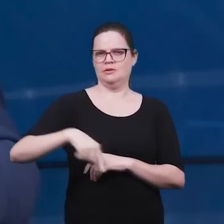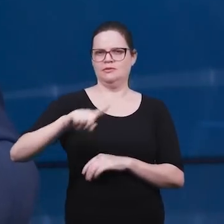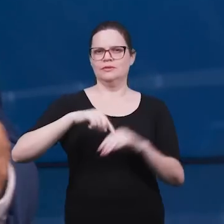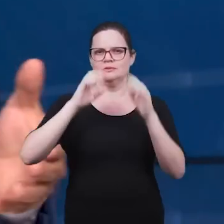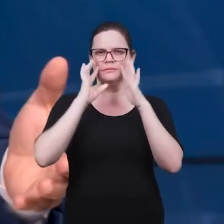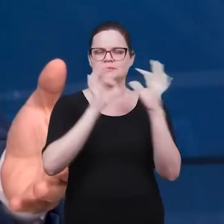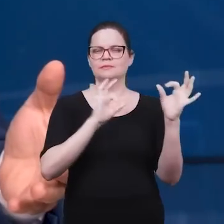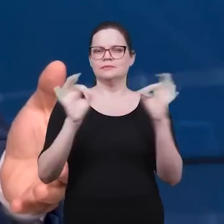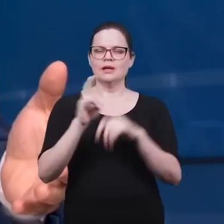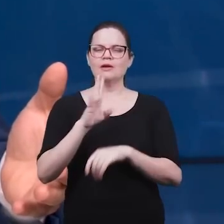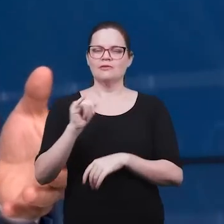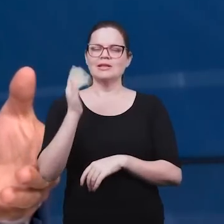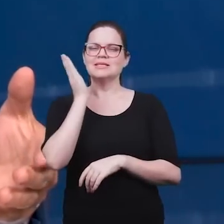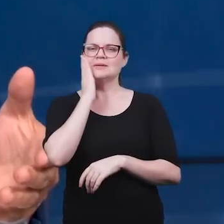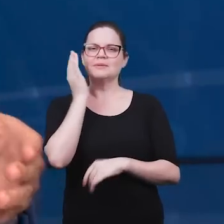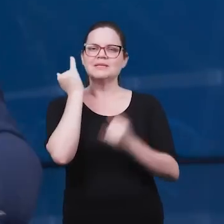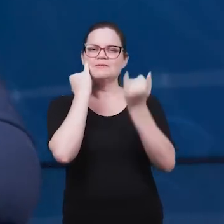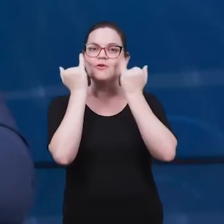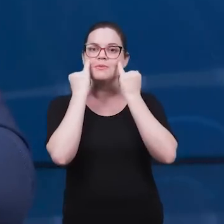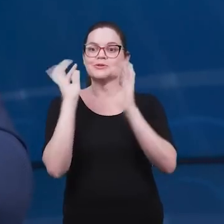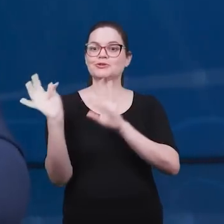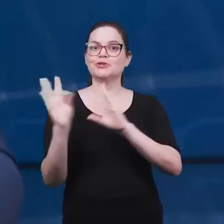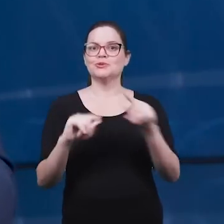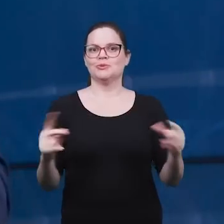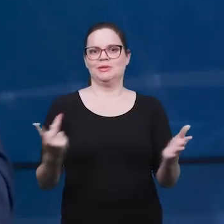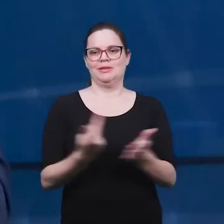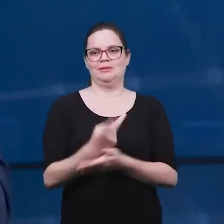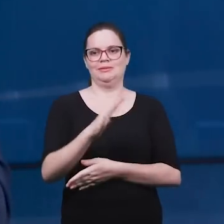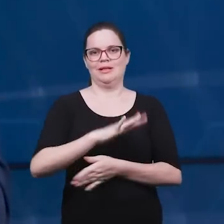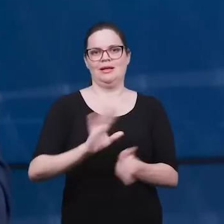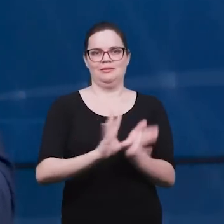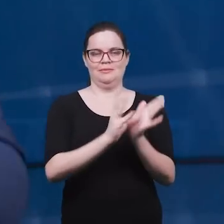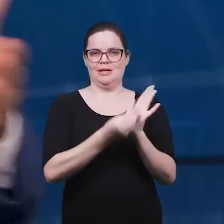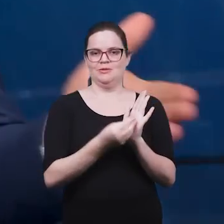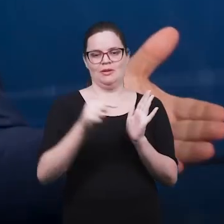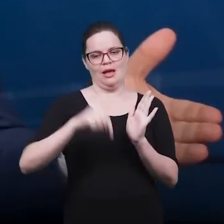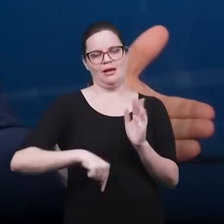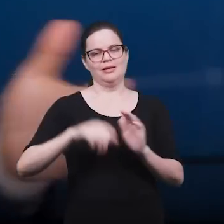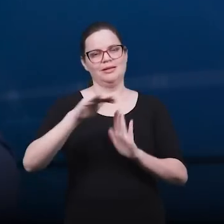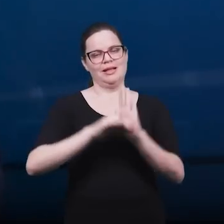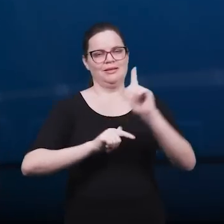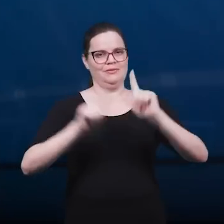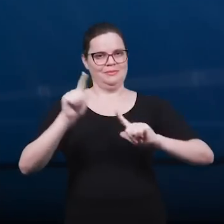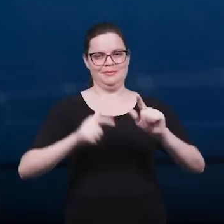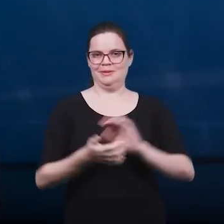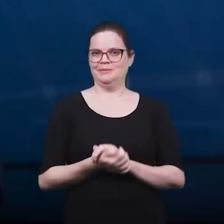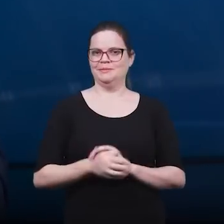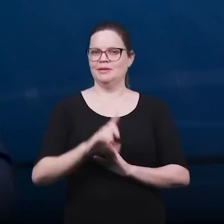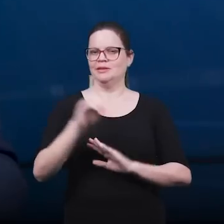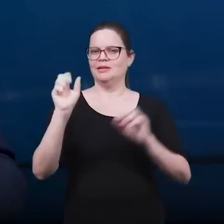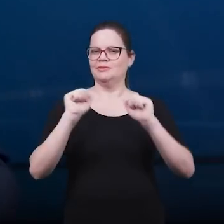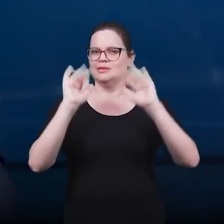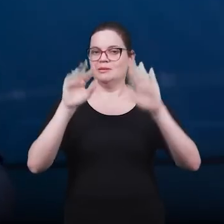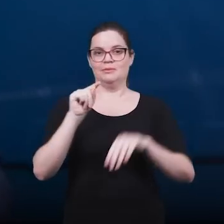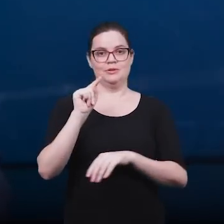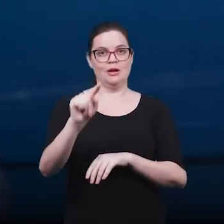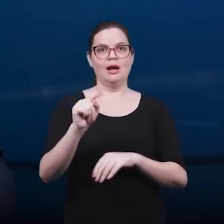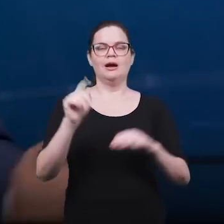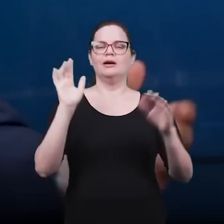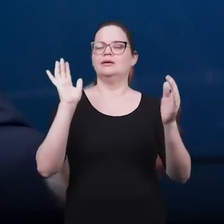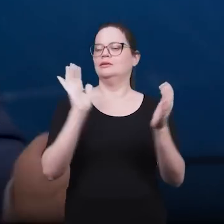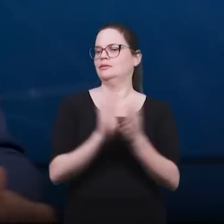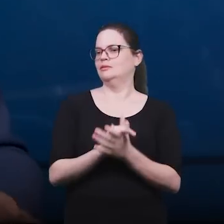semana você ficará por dentro das notícias de tudo que está acontecendo na Missão Amazônia aqui pela TV Manaim. Que Deus abençoe